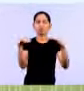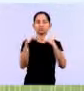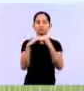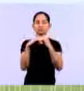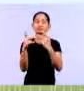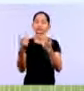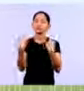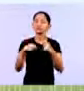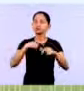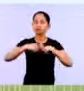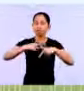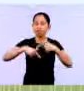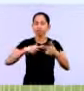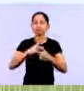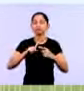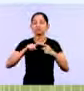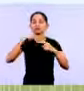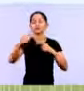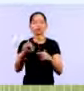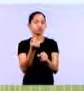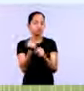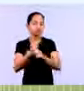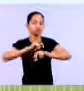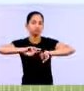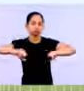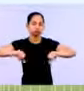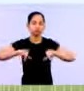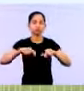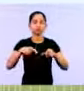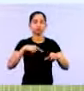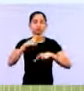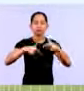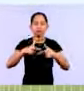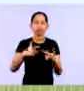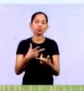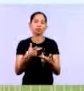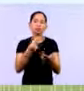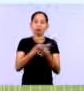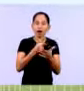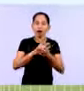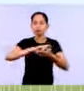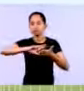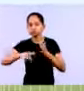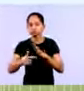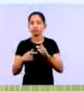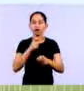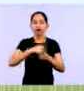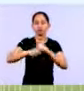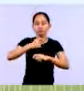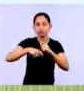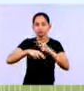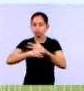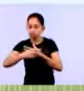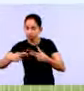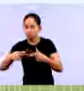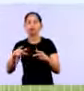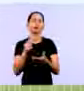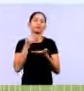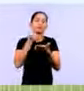recursos para custear principalmente as suas obras, não só as obras, mas também toda a estrutura administrativa que o Estado